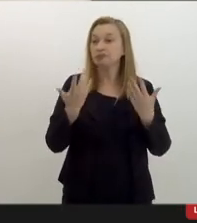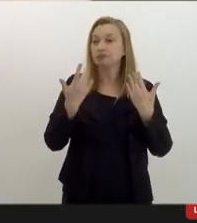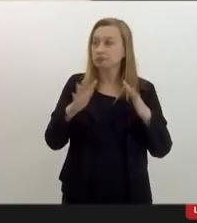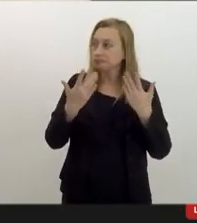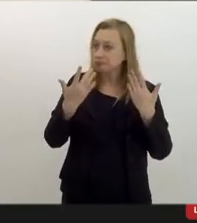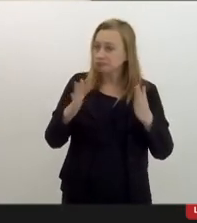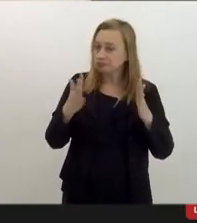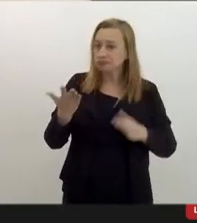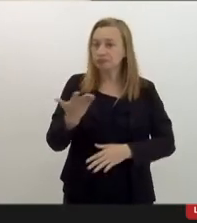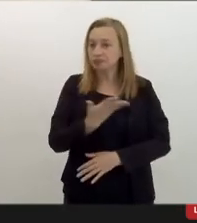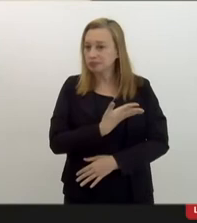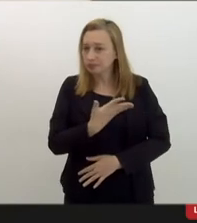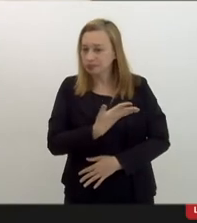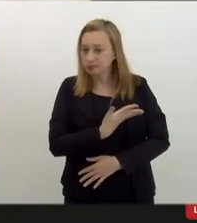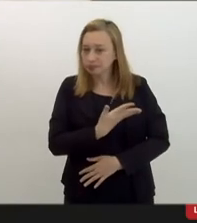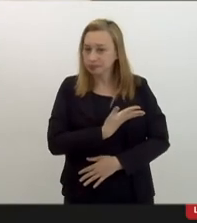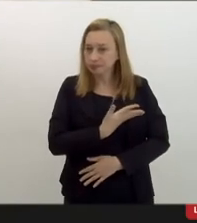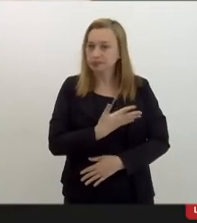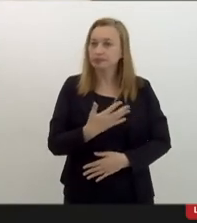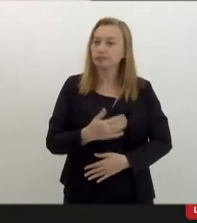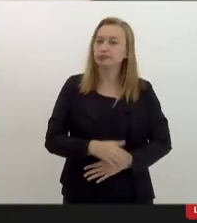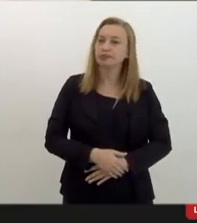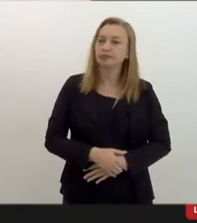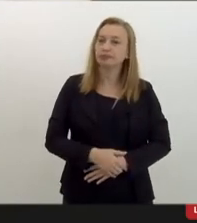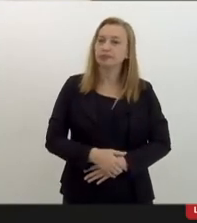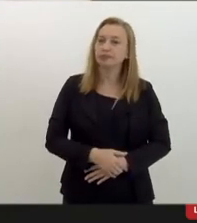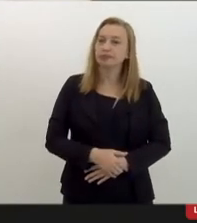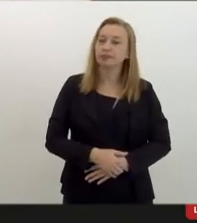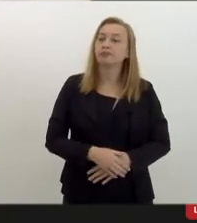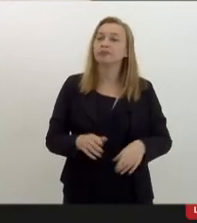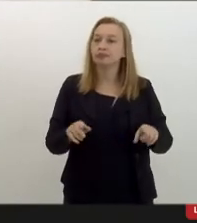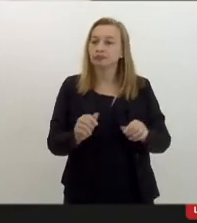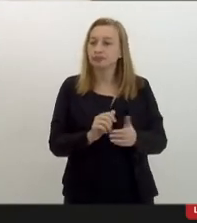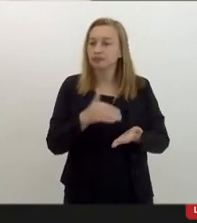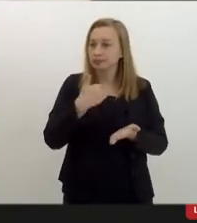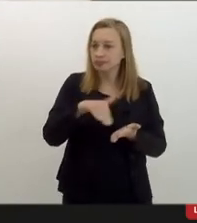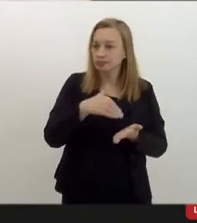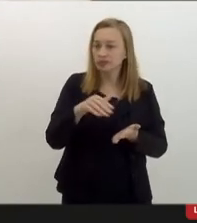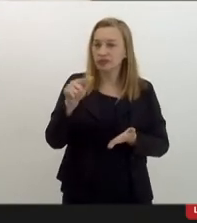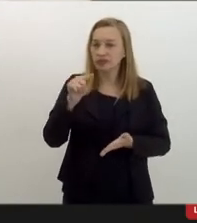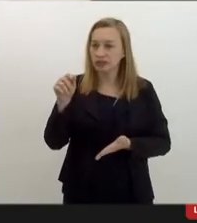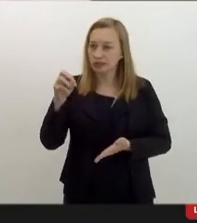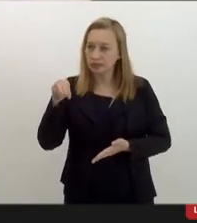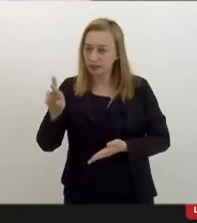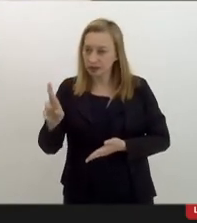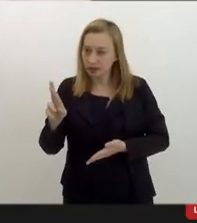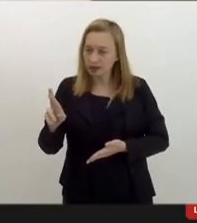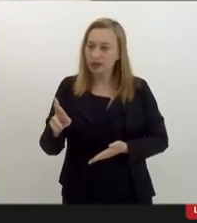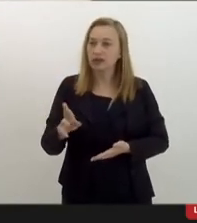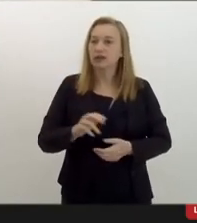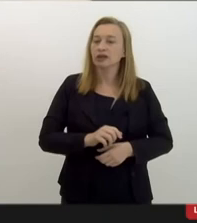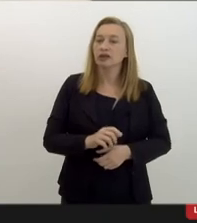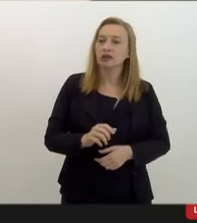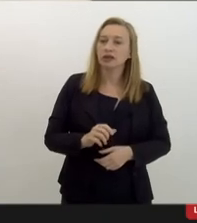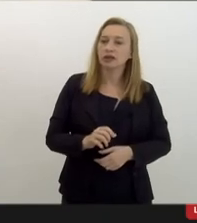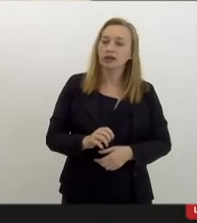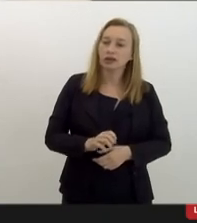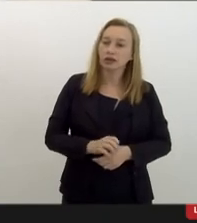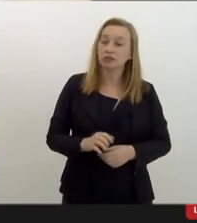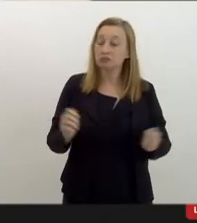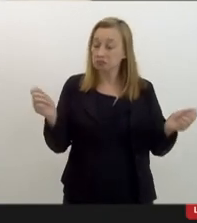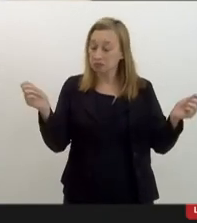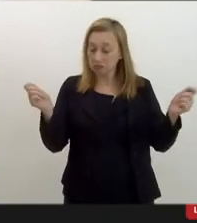para os colegas complementar o que o secretário os amigos secretário altamente